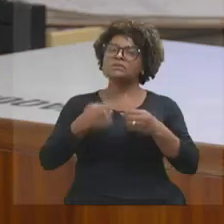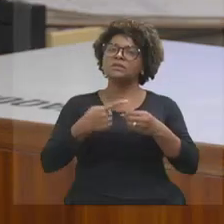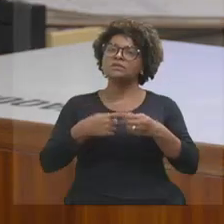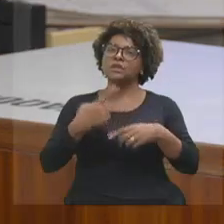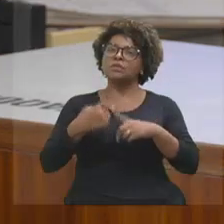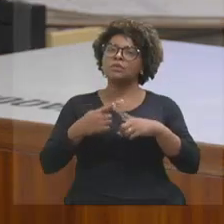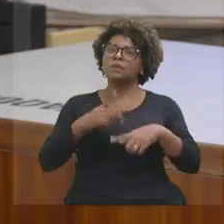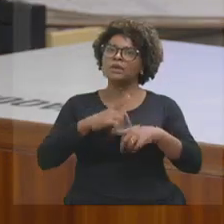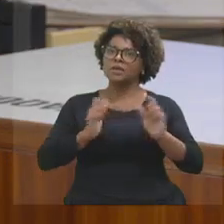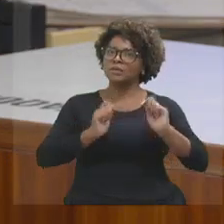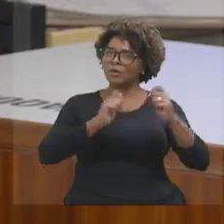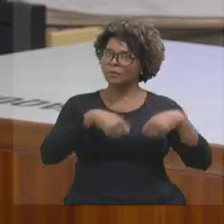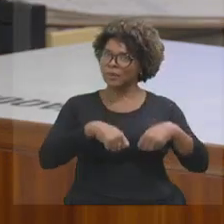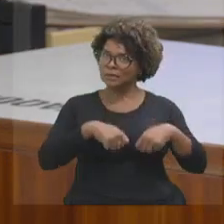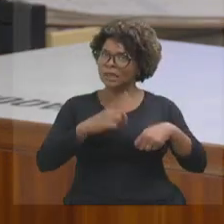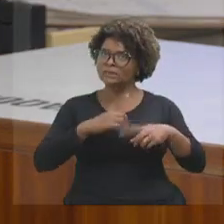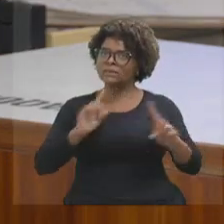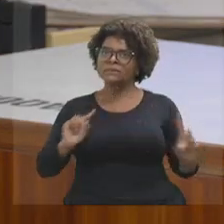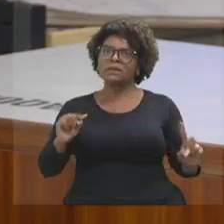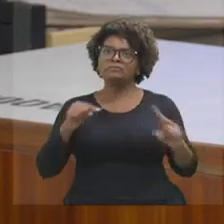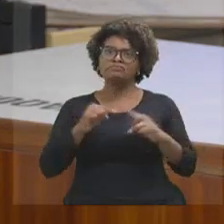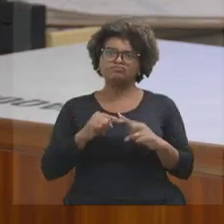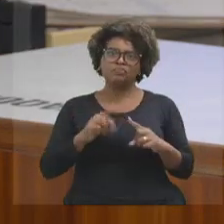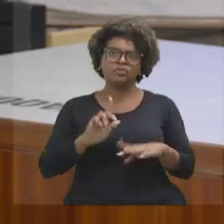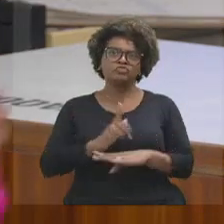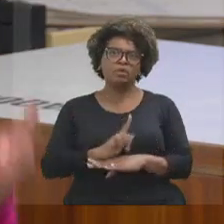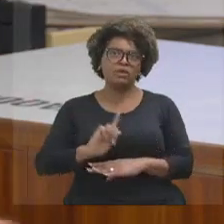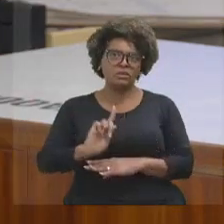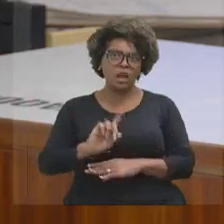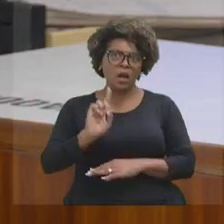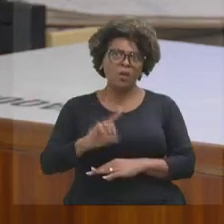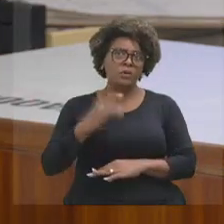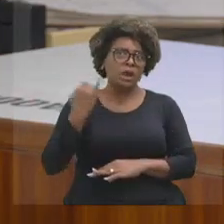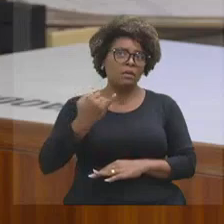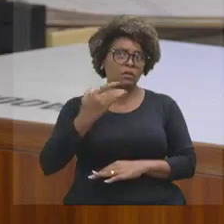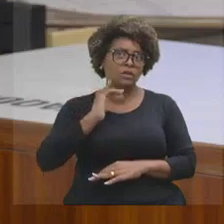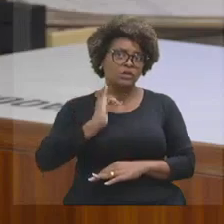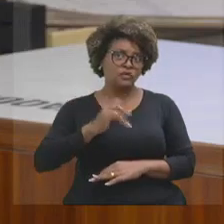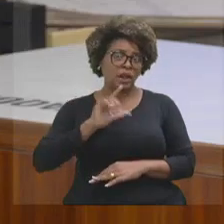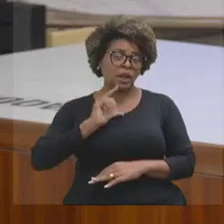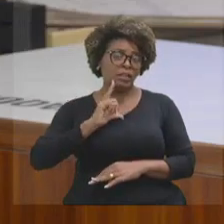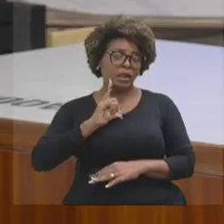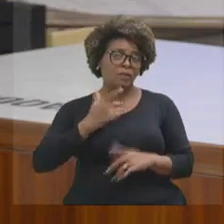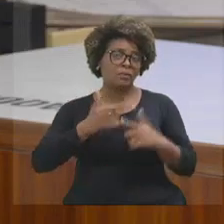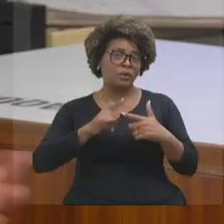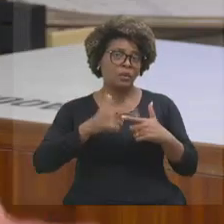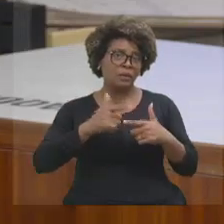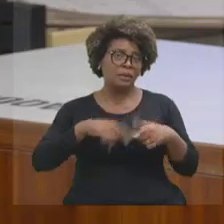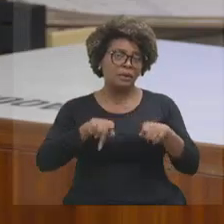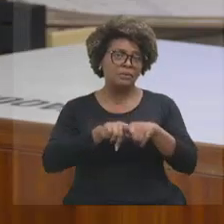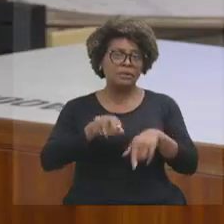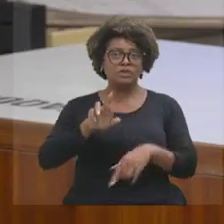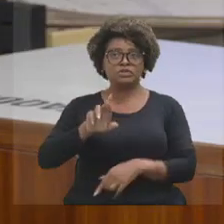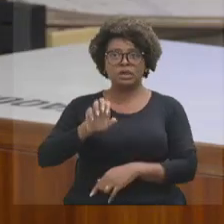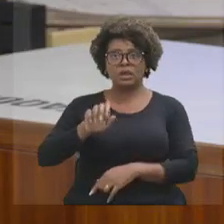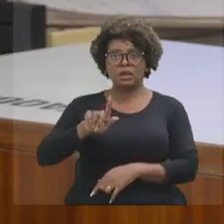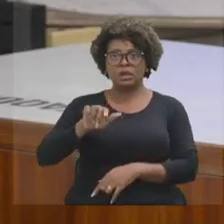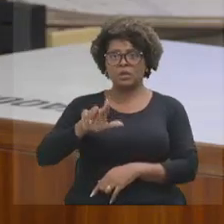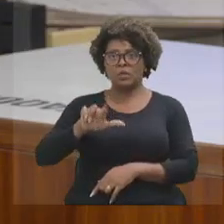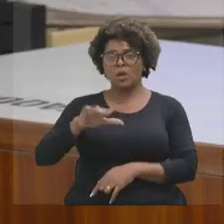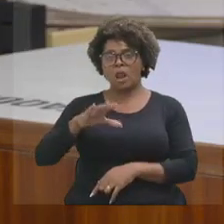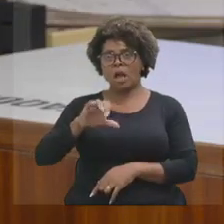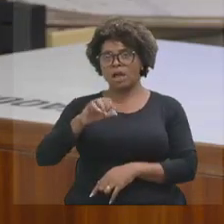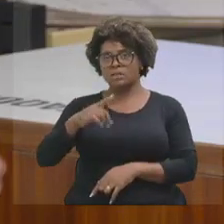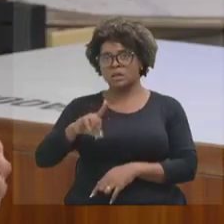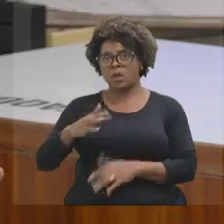pelo seu potencial de gestão e é importante dizer também que a gente tem problemas de regulação Fábio hoje na questão da Oncologia por exemplo